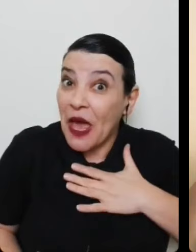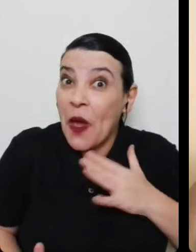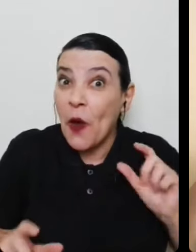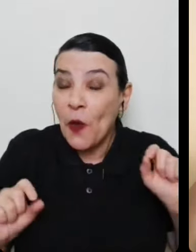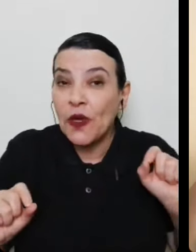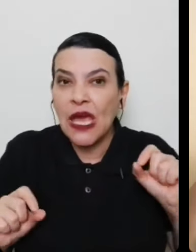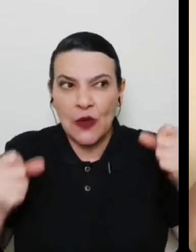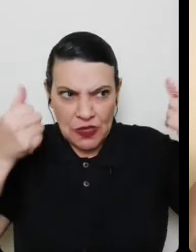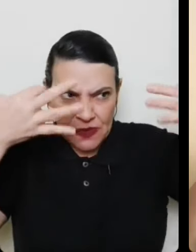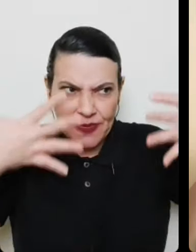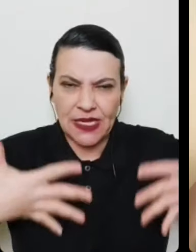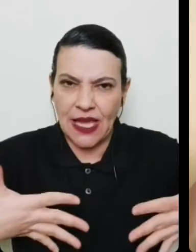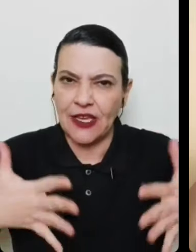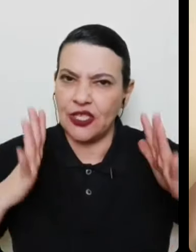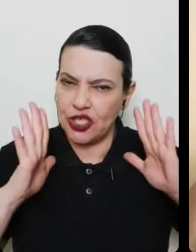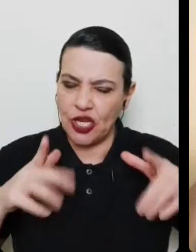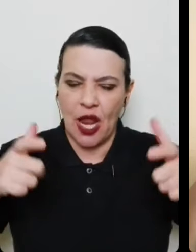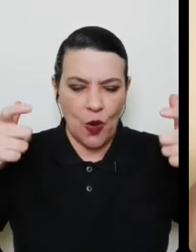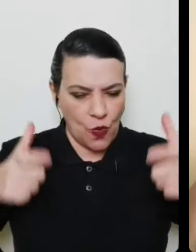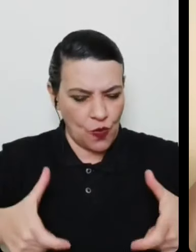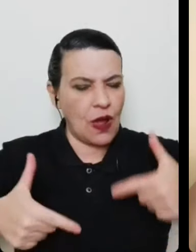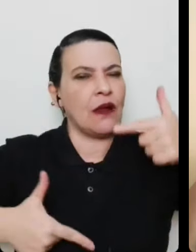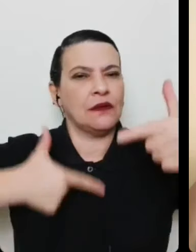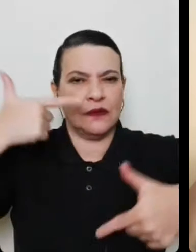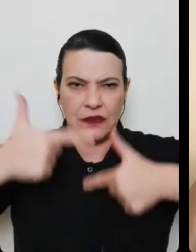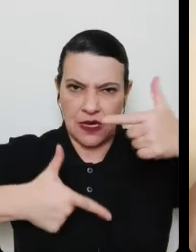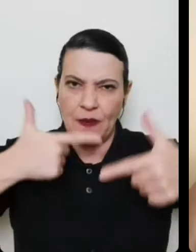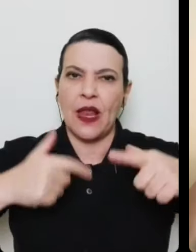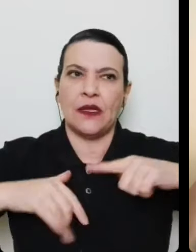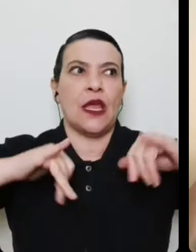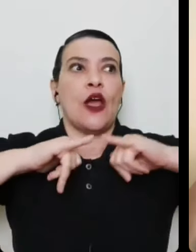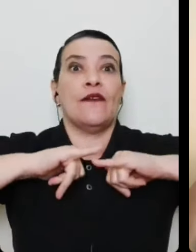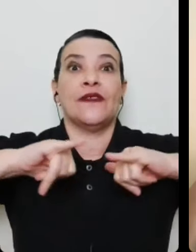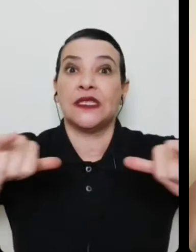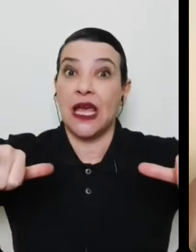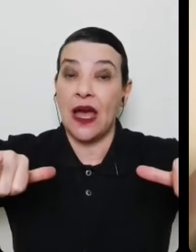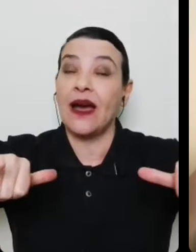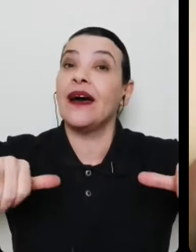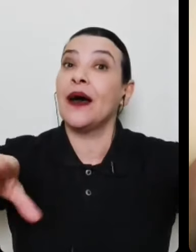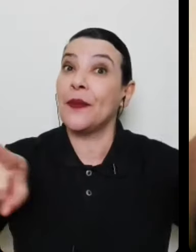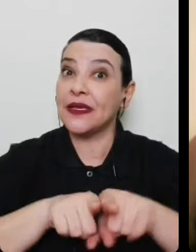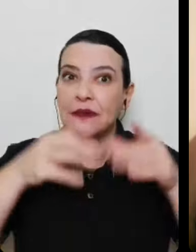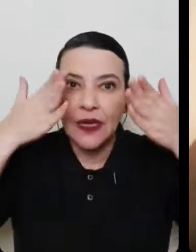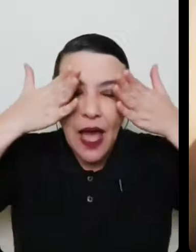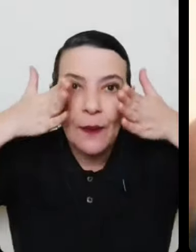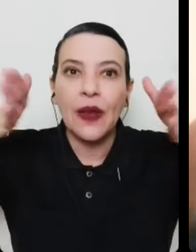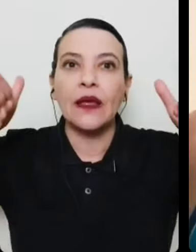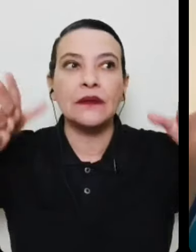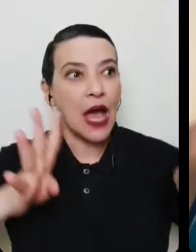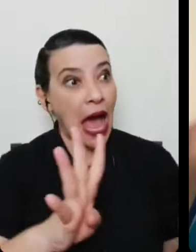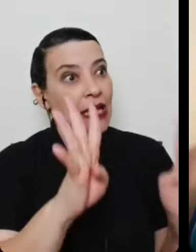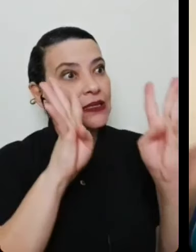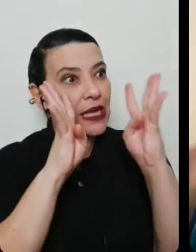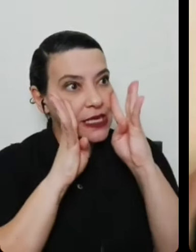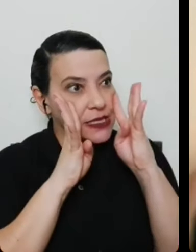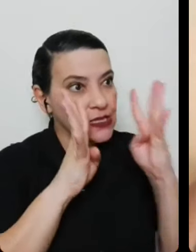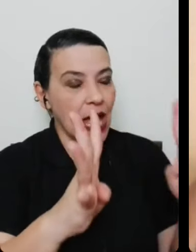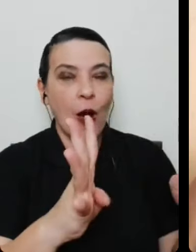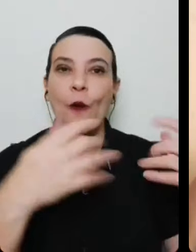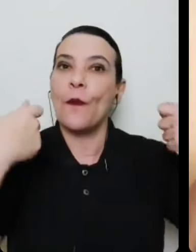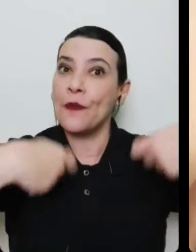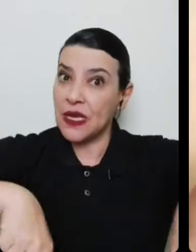quero dizer. Nesse espaço que eu trabalho, eu tenho um recado a dar. Agora, eu também tenho a ouvir. Se você está trazendo